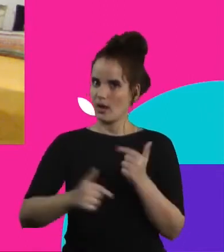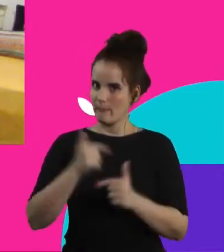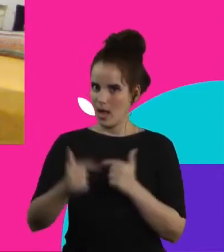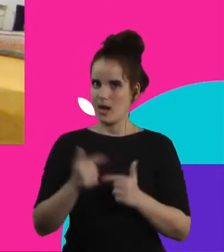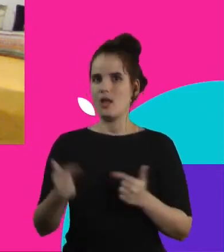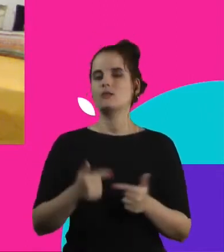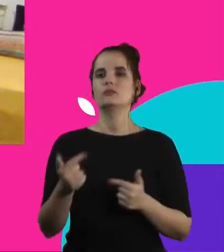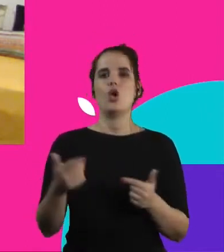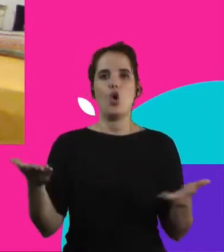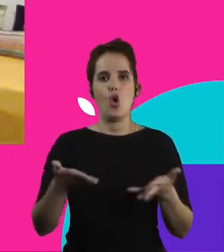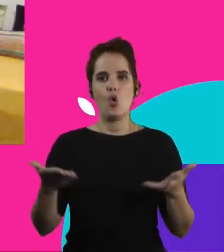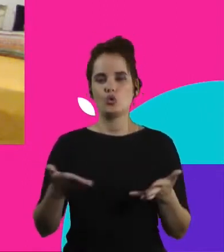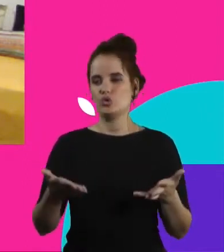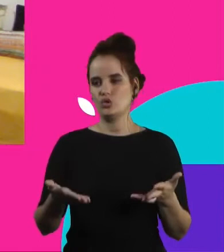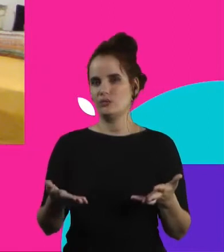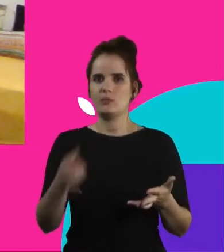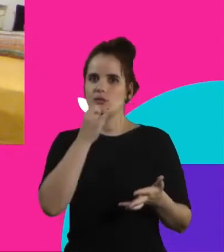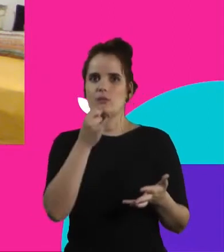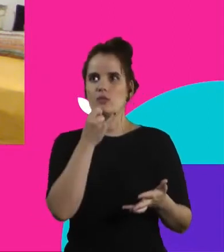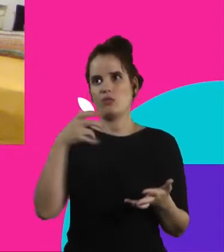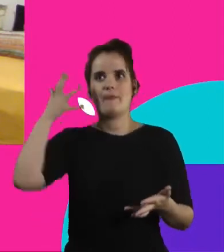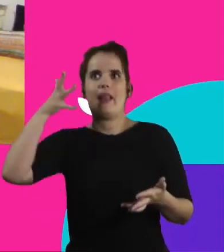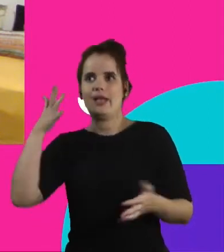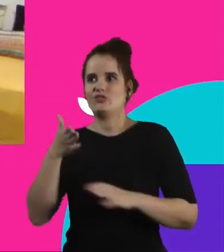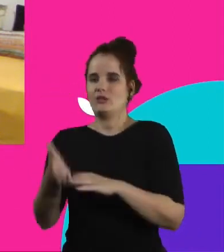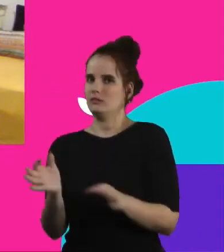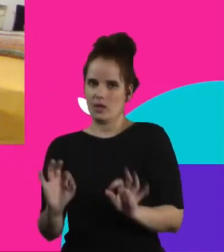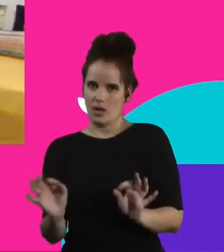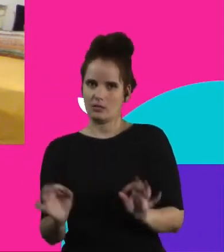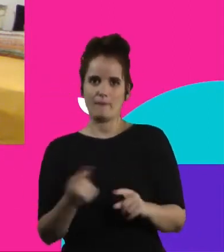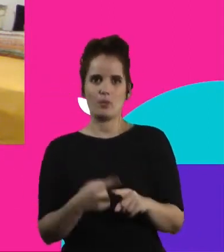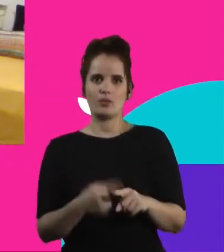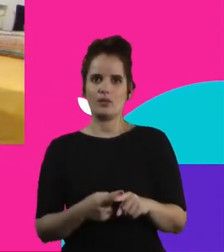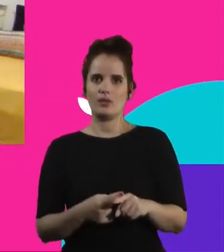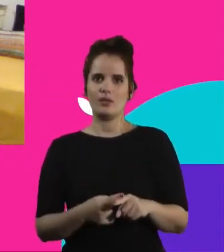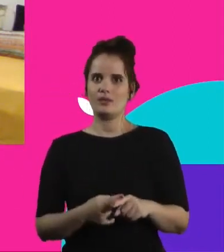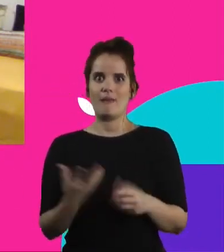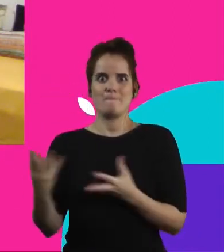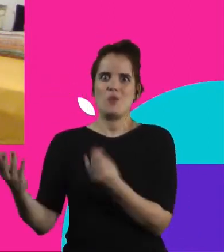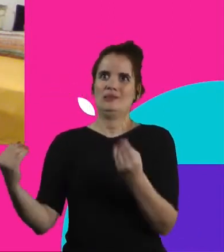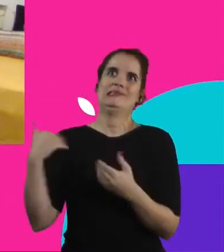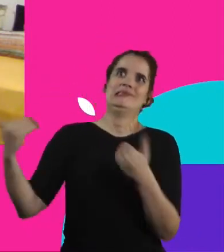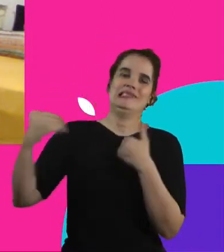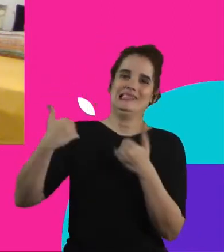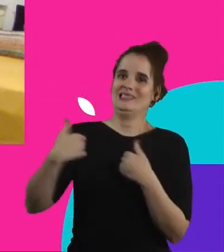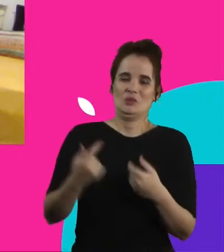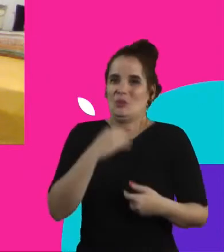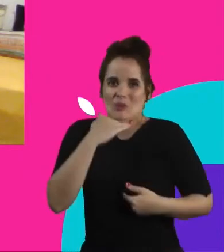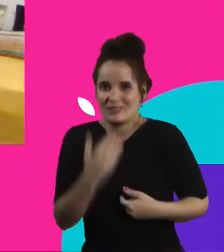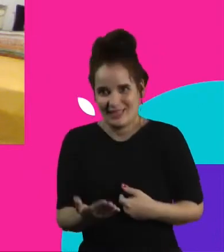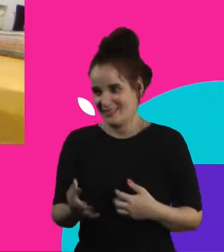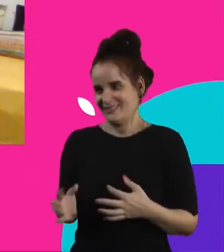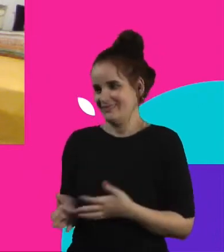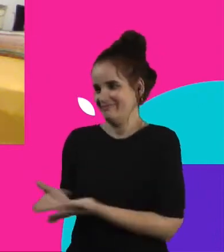não damos mais conta de fazer palestra para todas as empresas, porque entram 4, 5 por dia, a gente não tem, só eu e vai ter,